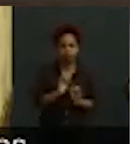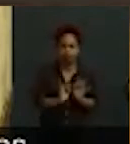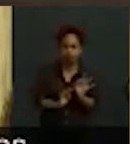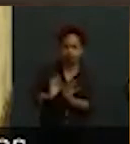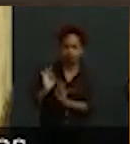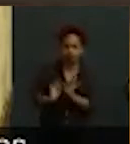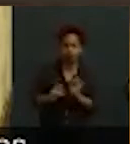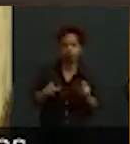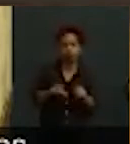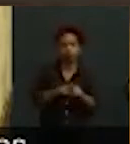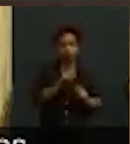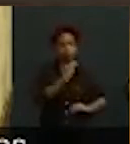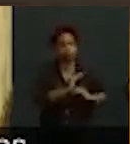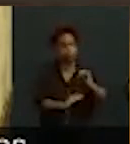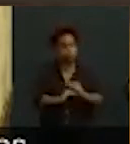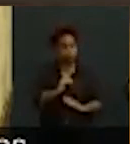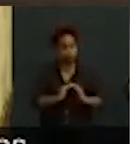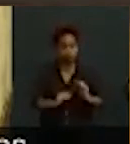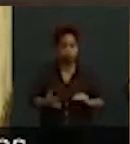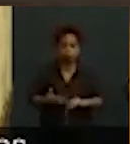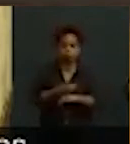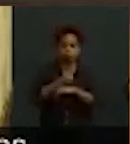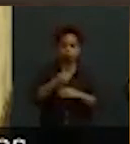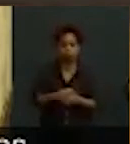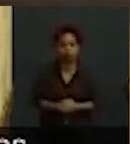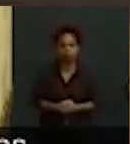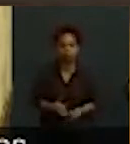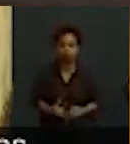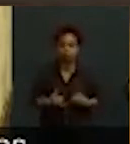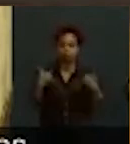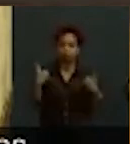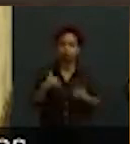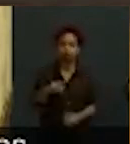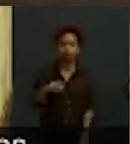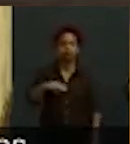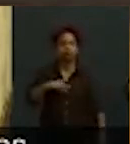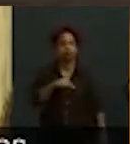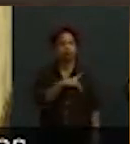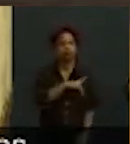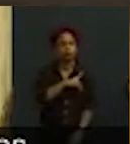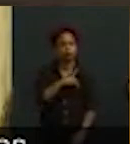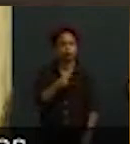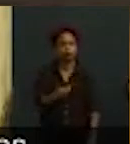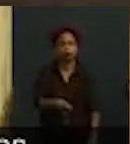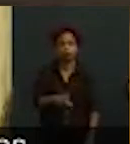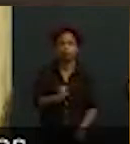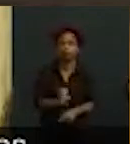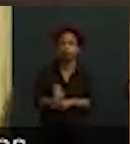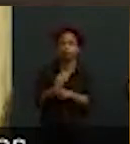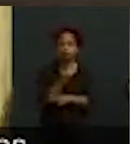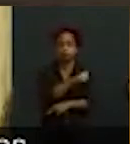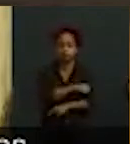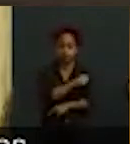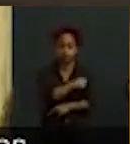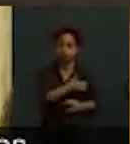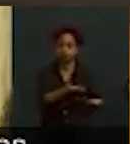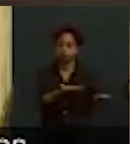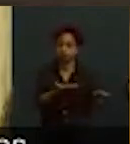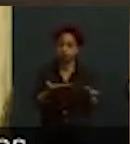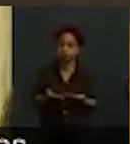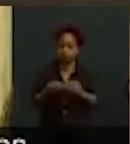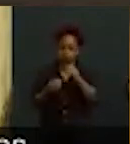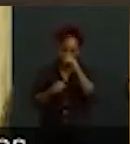organização e profissionalismo. É com muita honra que o Ministério Público do Estado do Rio de Janeiro convida